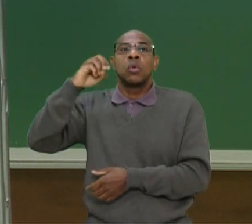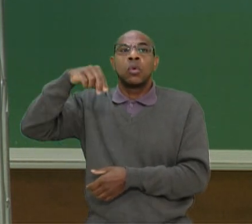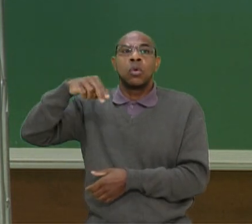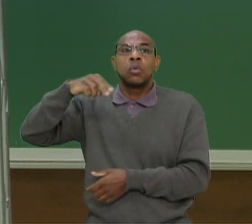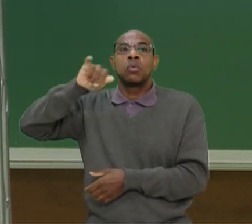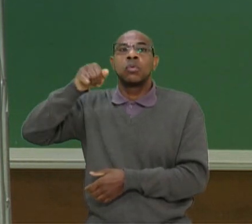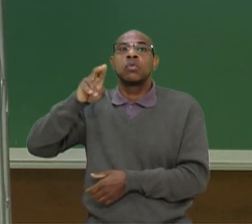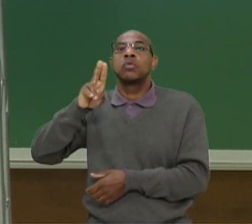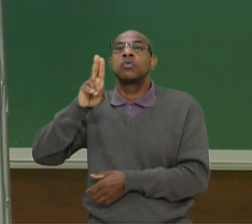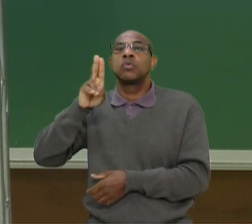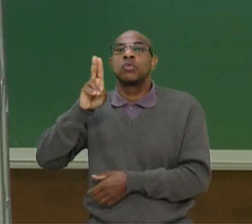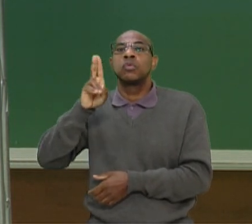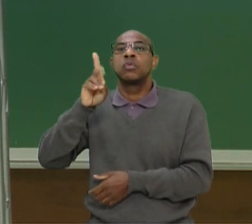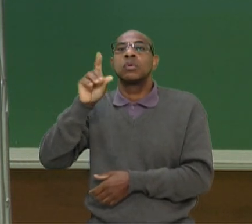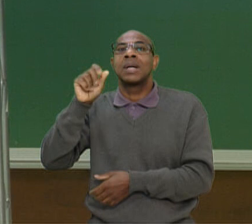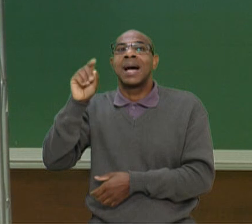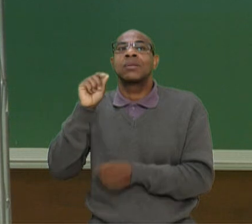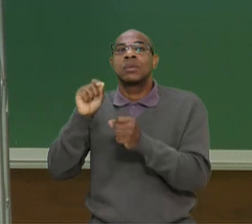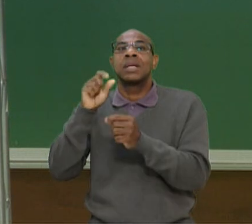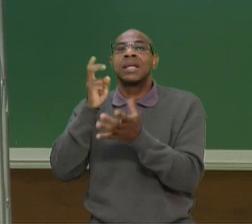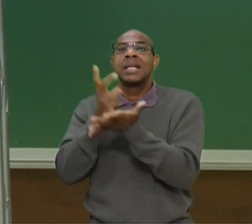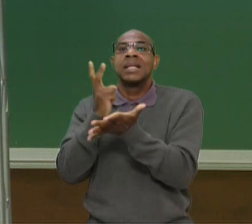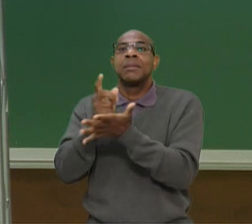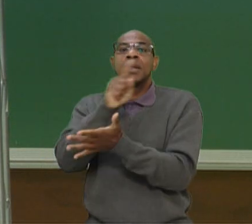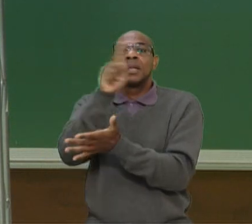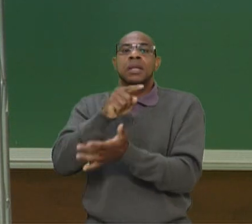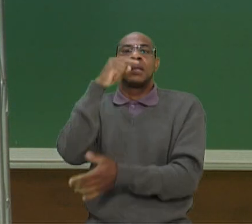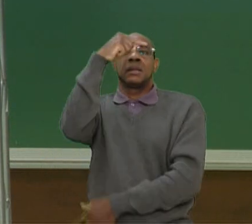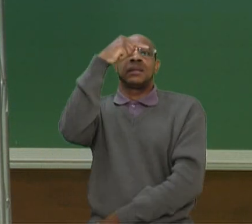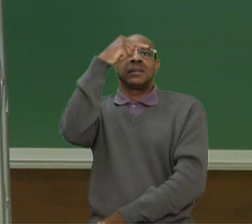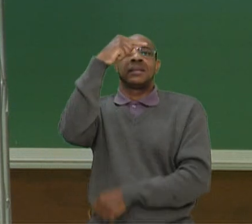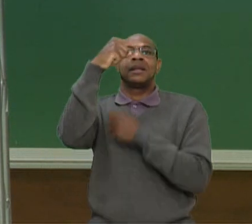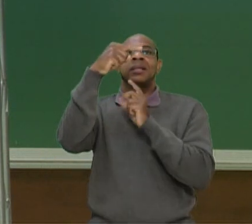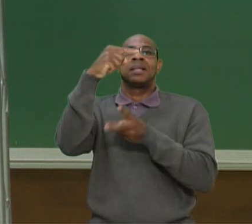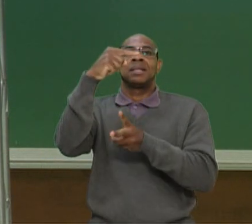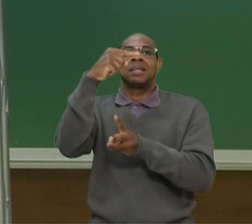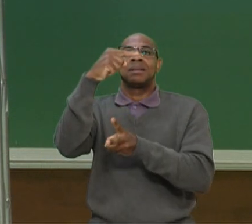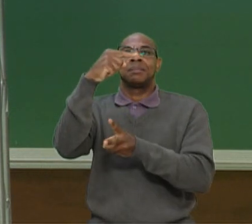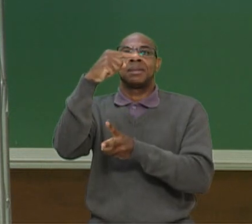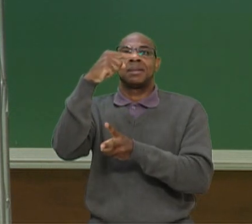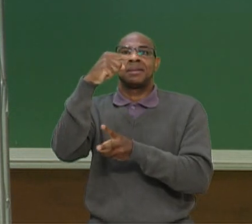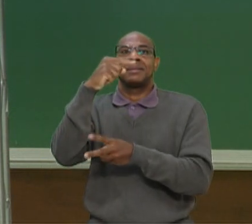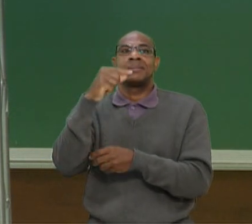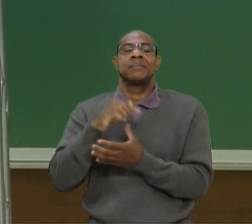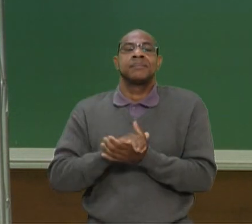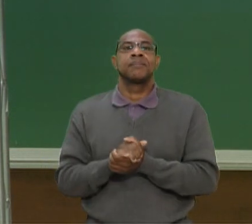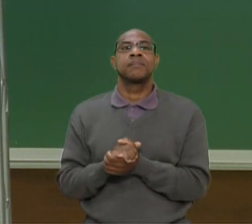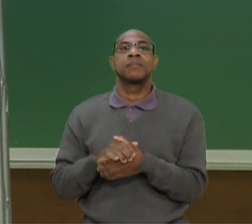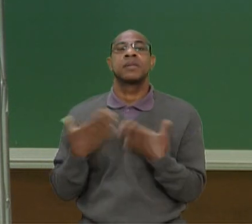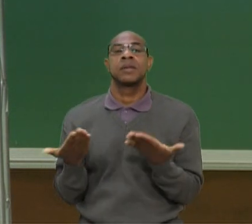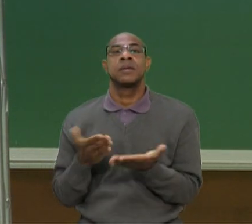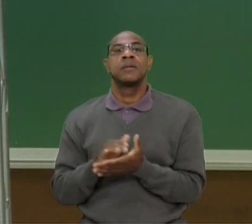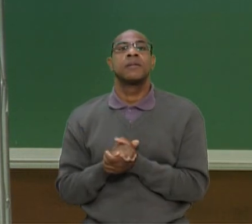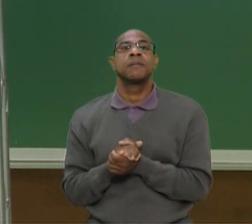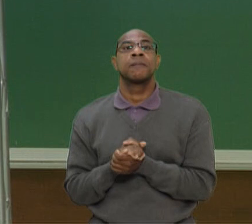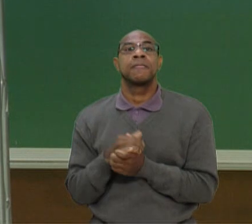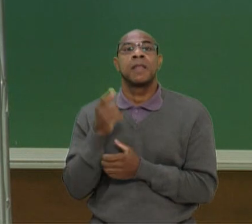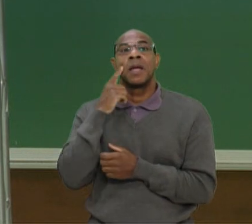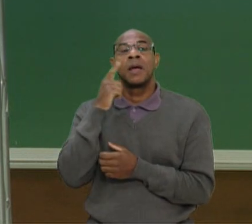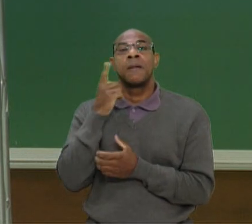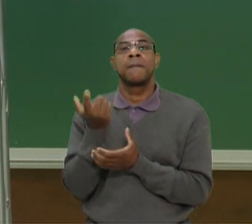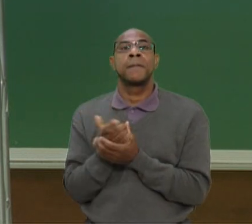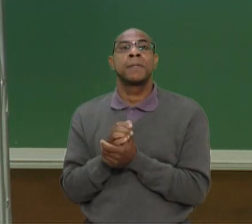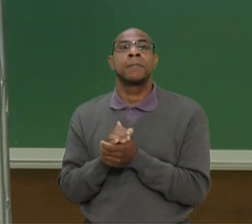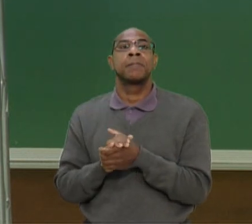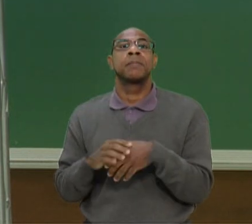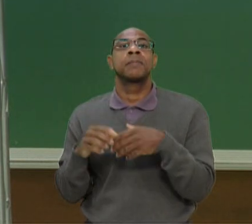o sinal negativo na frente do número complexo. Tudo bem? Bem, outras coisas que a gente já conhece aqui,